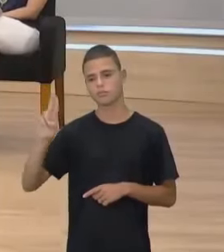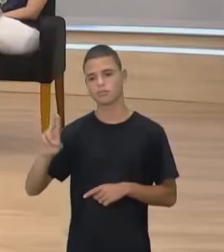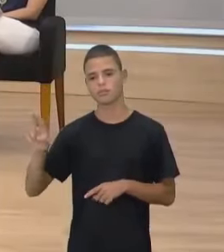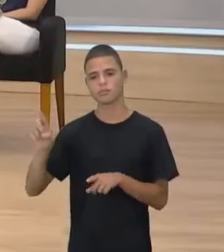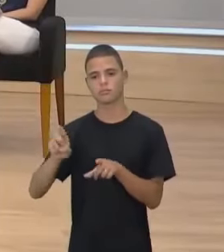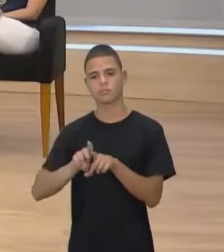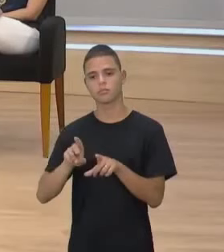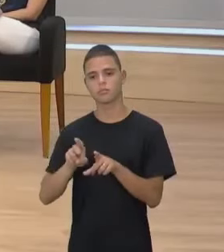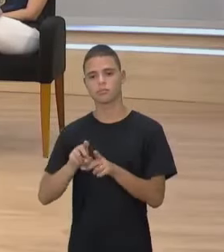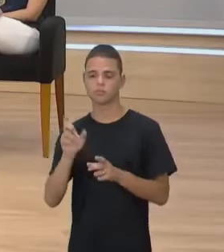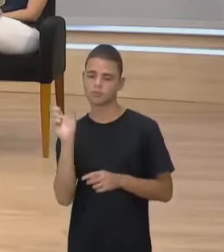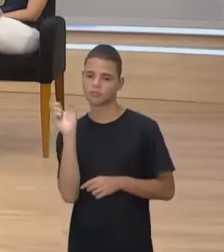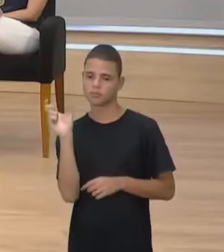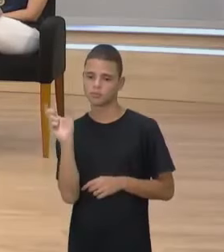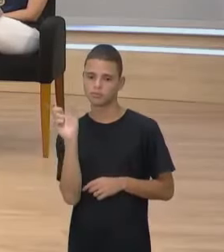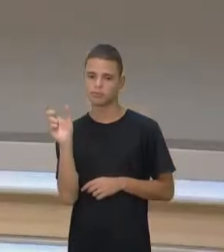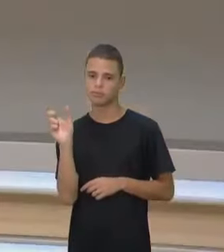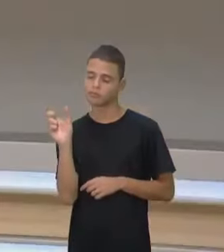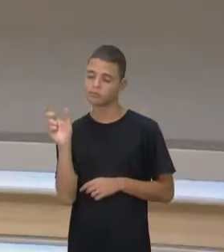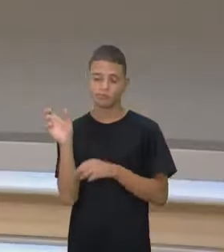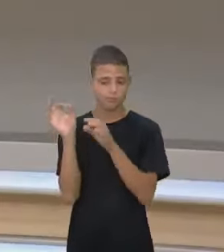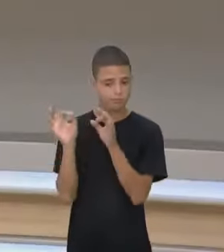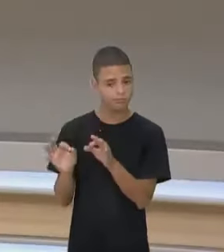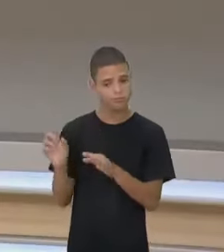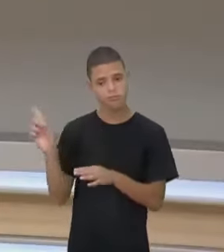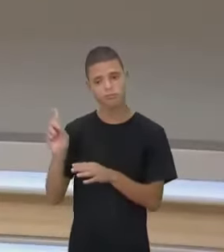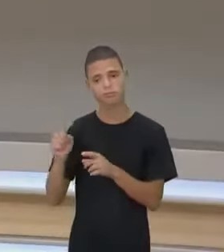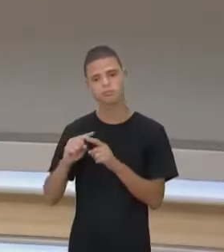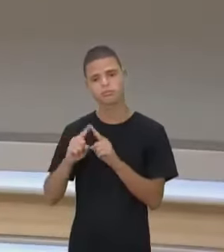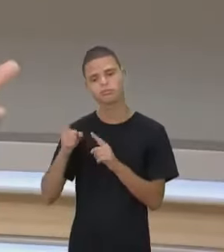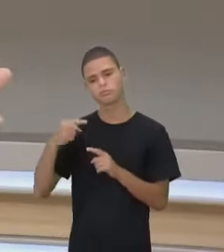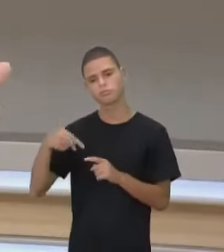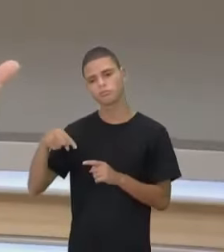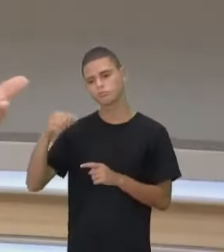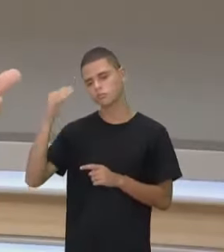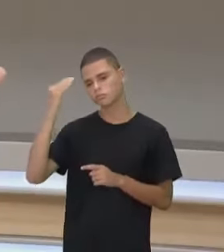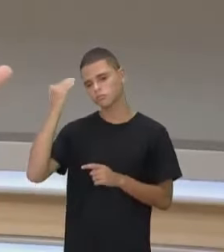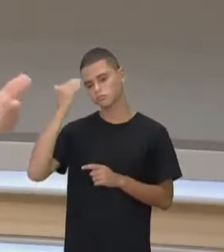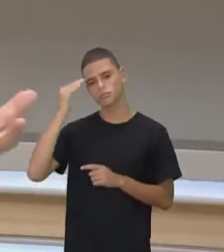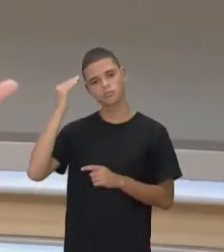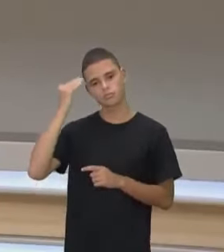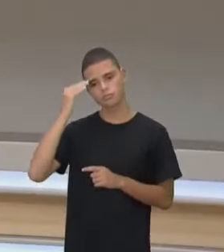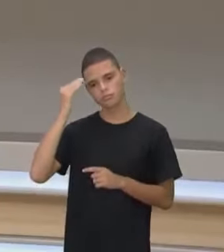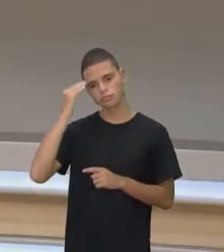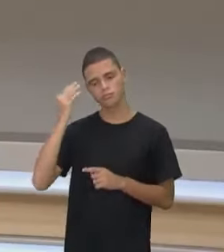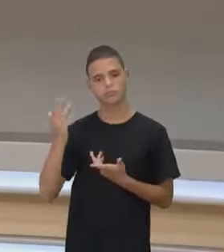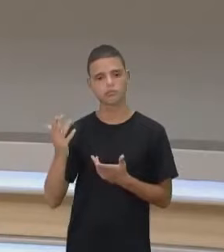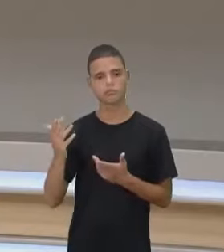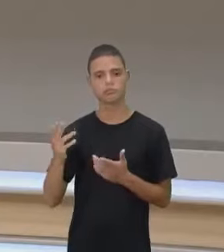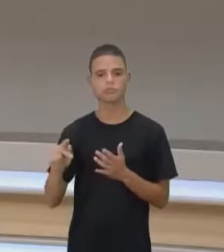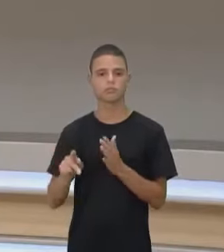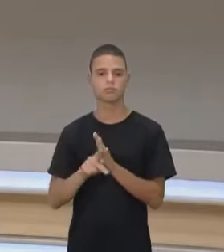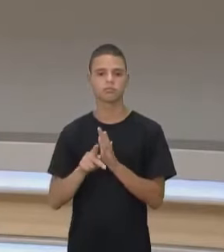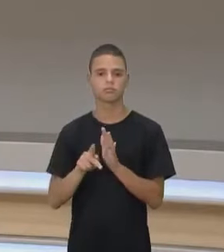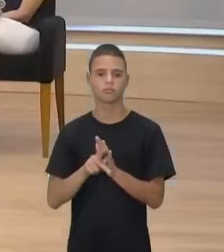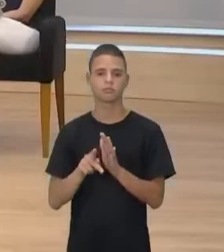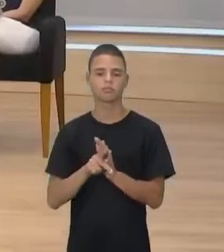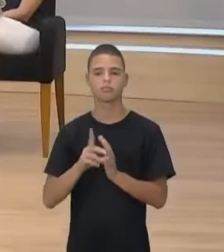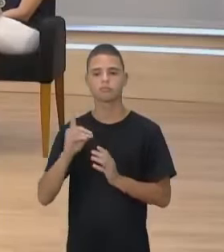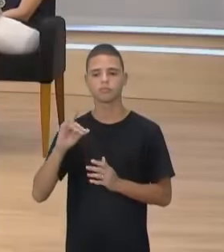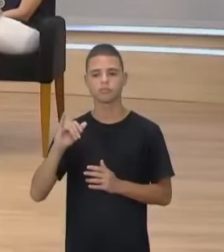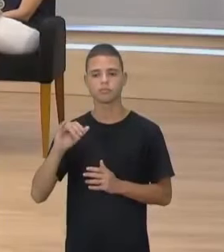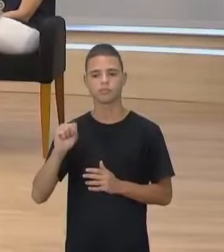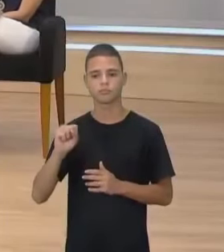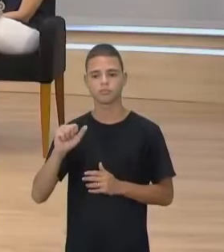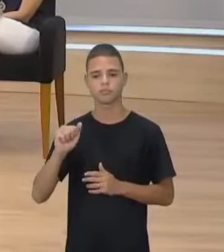uma terminologia que não é a técnica oficial, mas a gente entende que catástrofe seria o sinônimo de desastre. Ah, legal. E